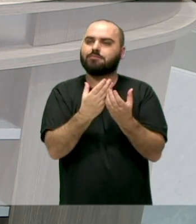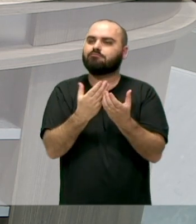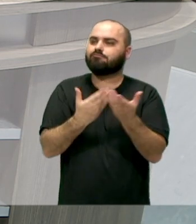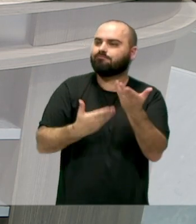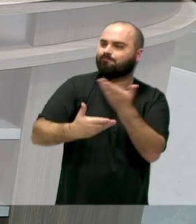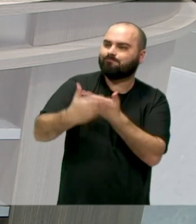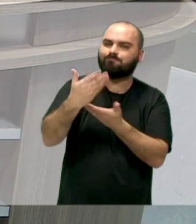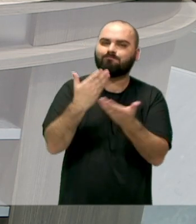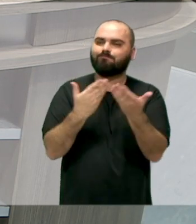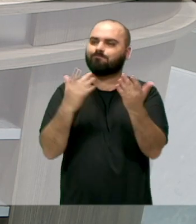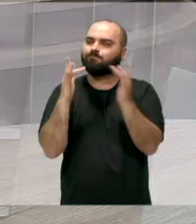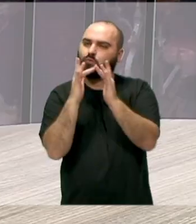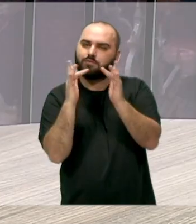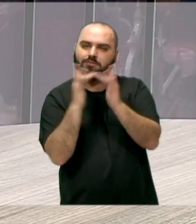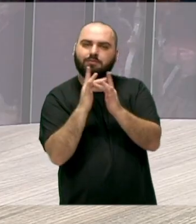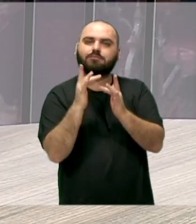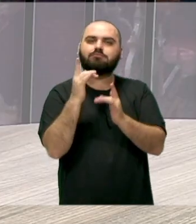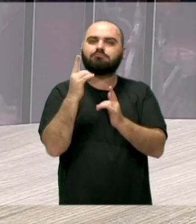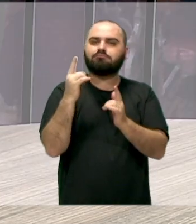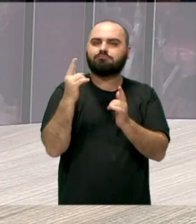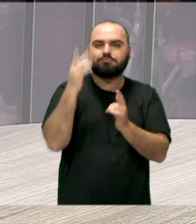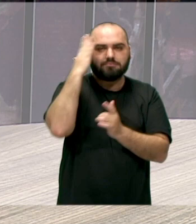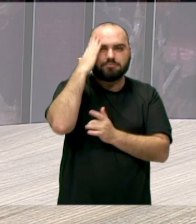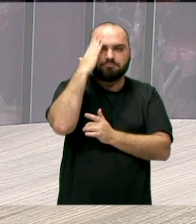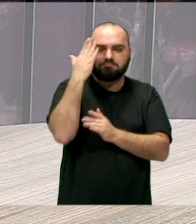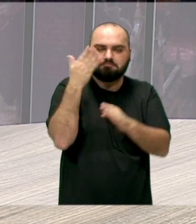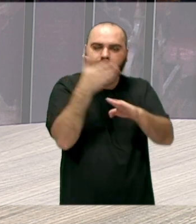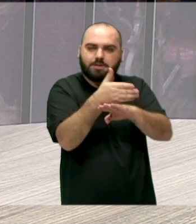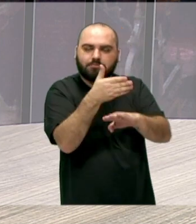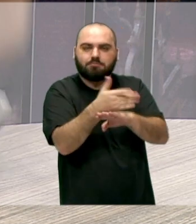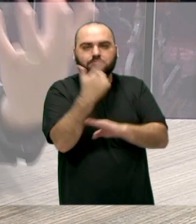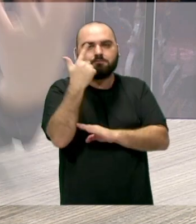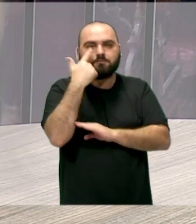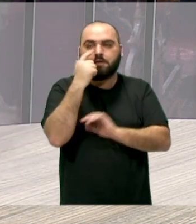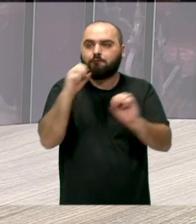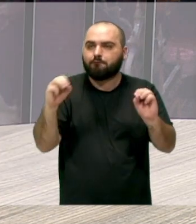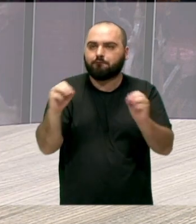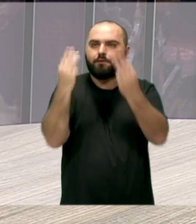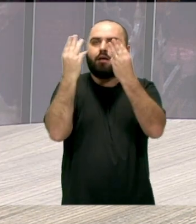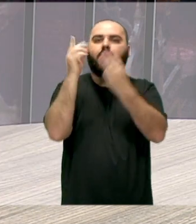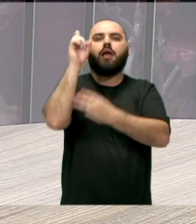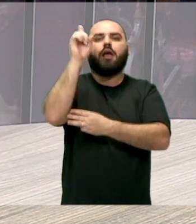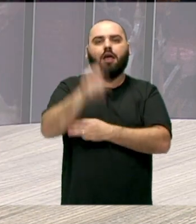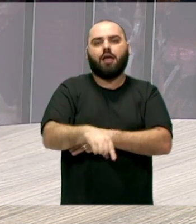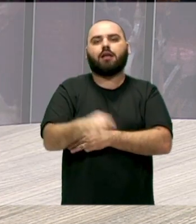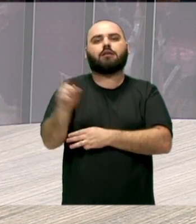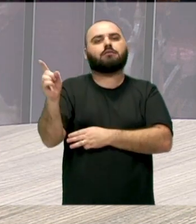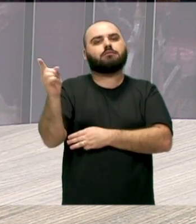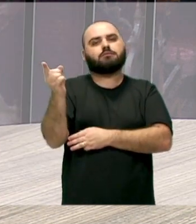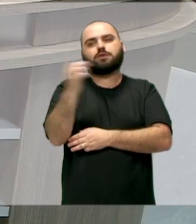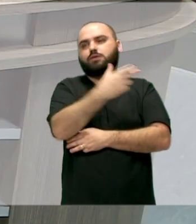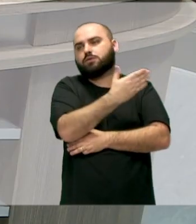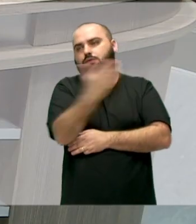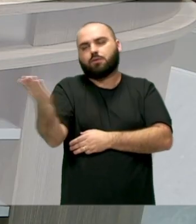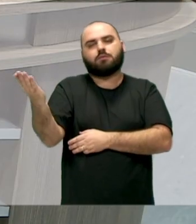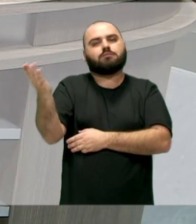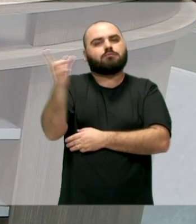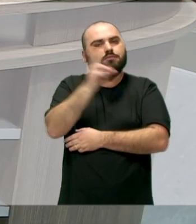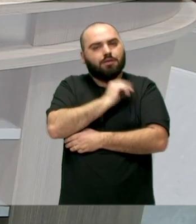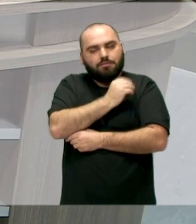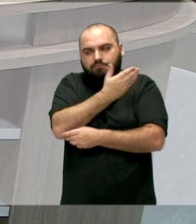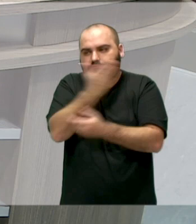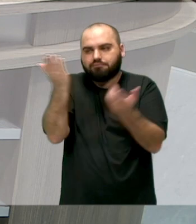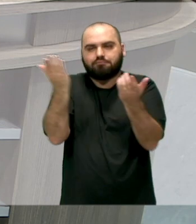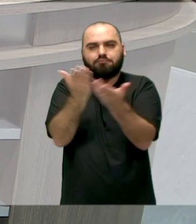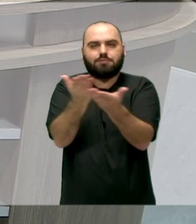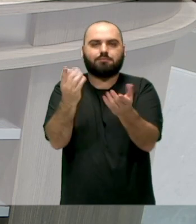todo mundo ter essa sensação de pertencimento, de que o festival realmente é da cidade, é nosso, é de todos nós. É de todos nós, é